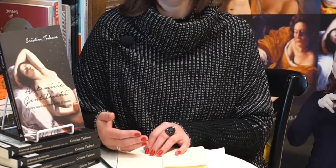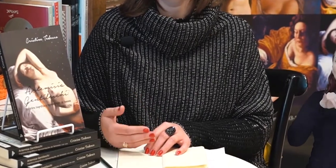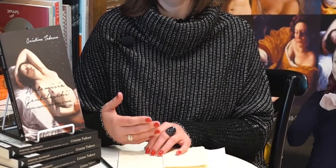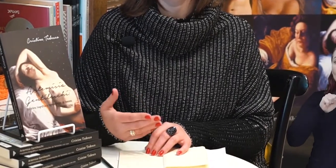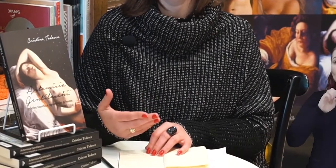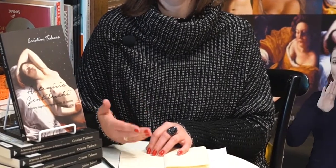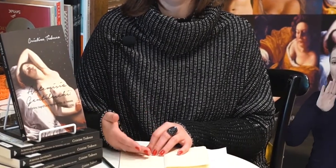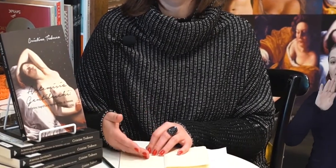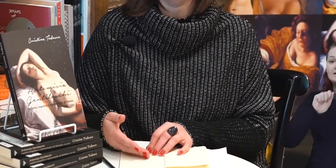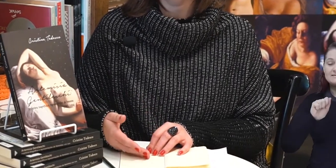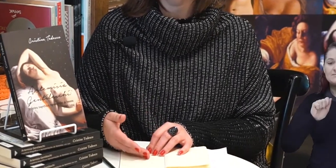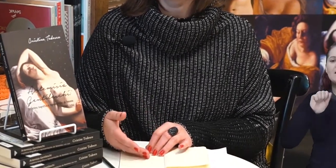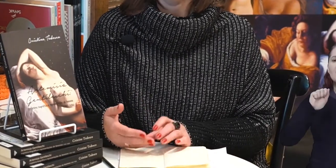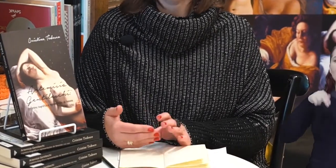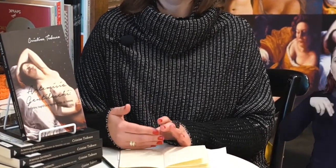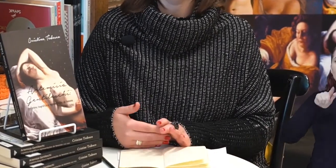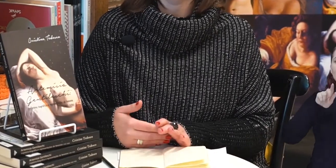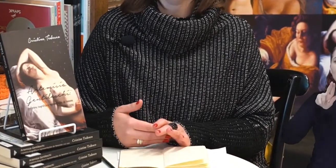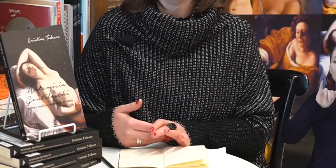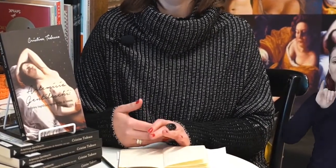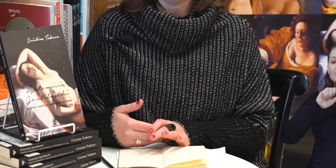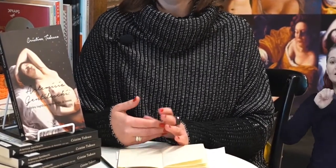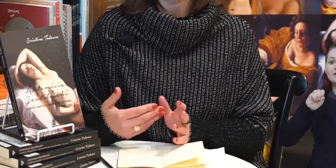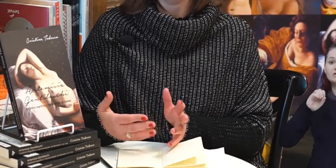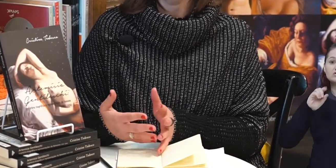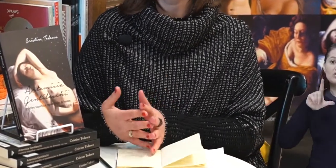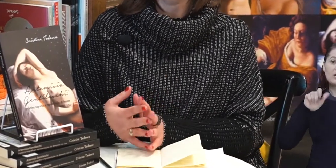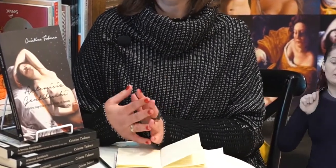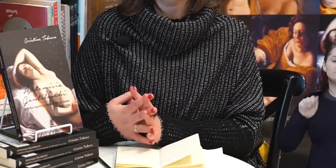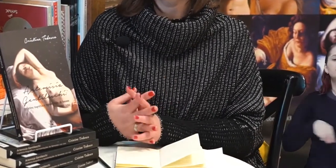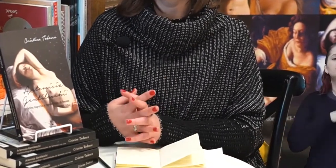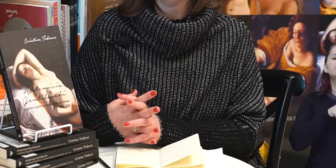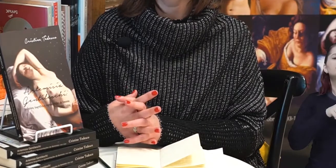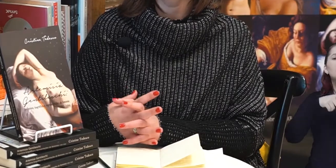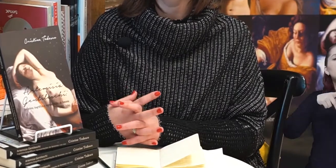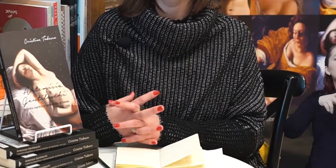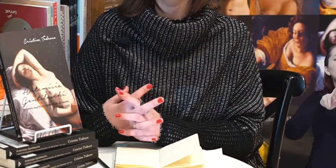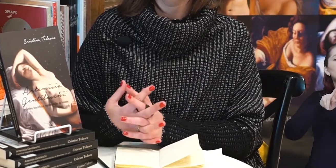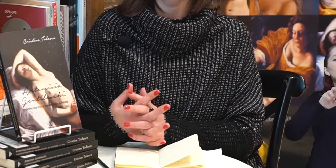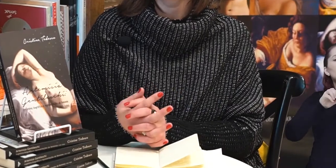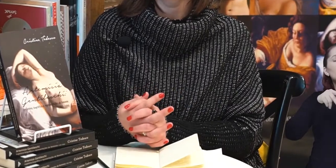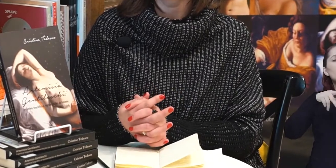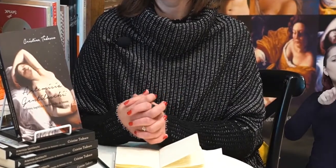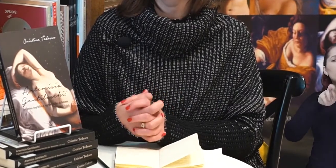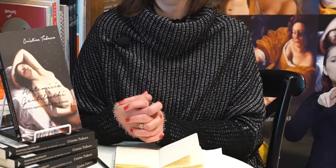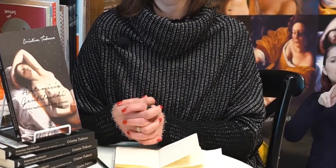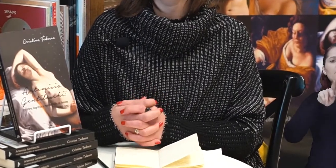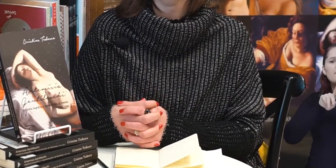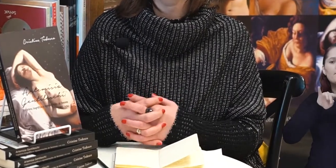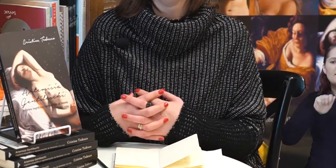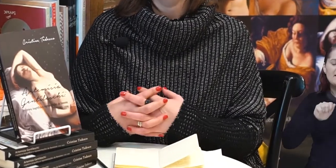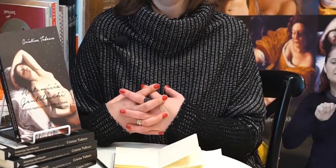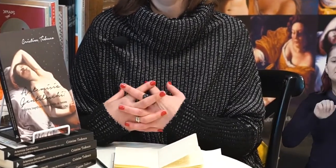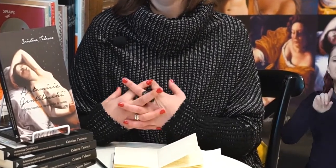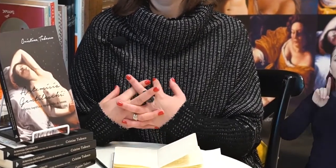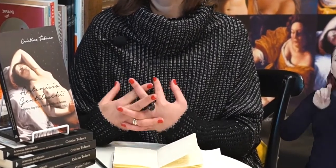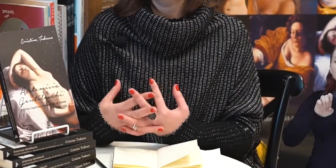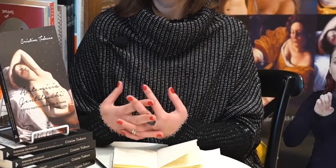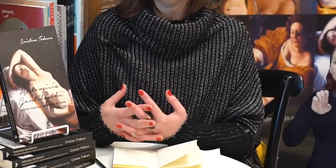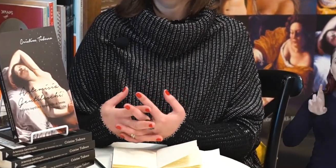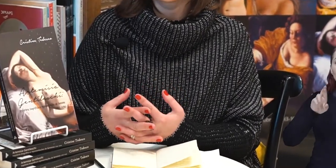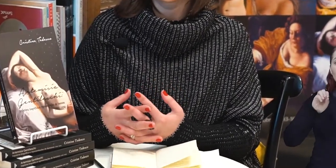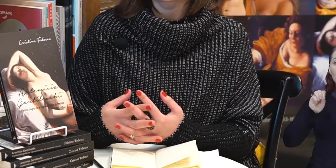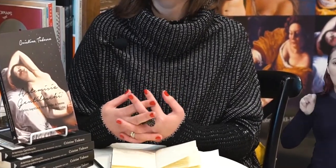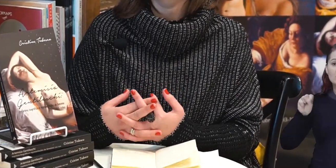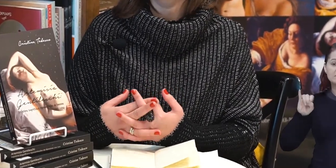de Rossi, que foi uma escultora, eu já conhecia. Mas muitas outras eu fui ter acesso quando eu morei na Itália, na